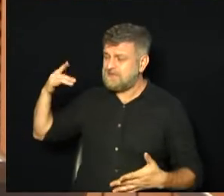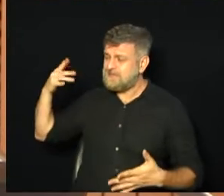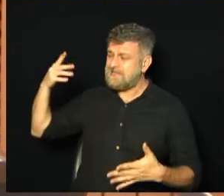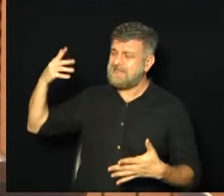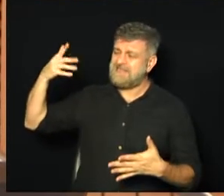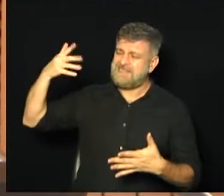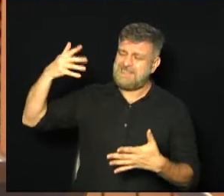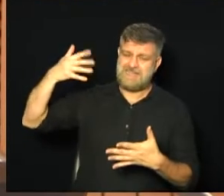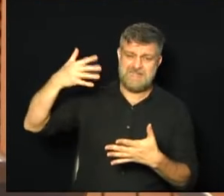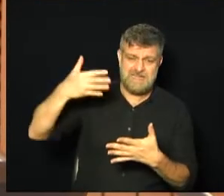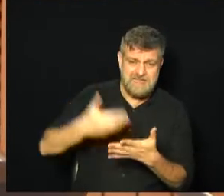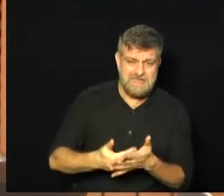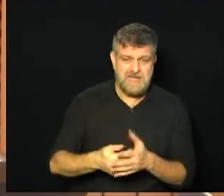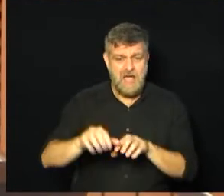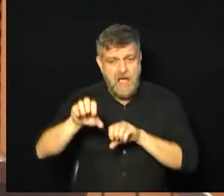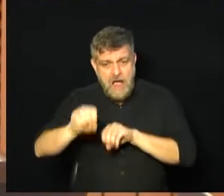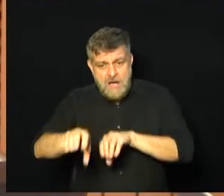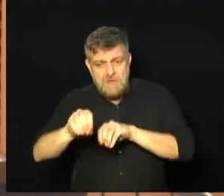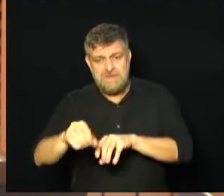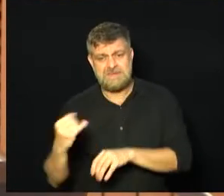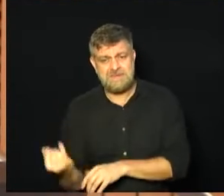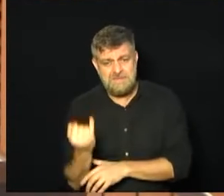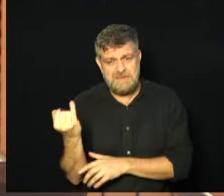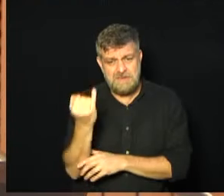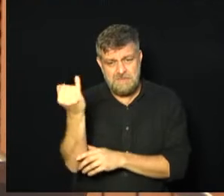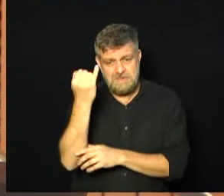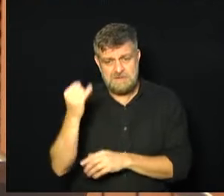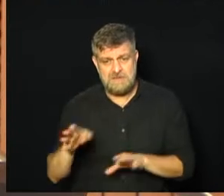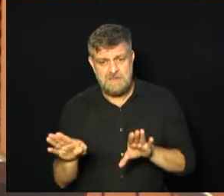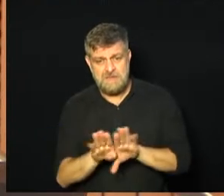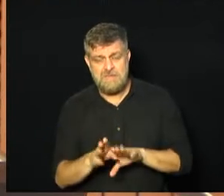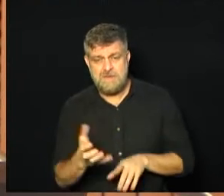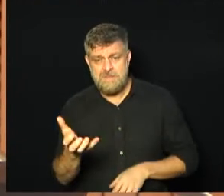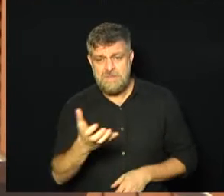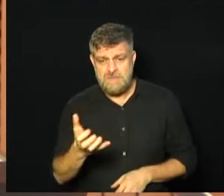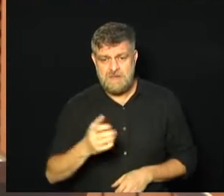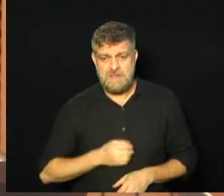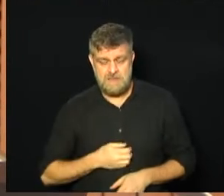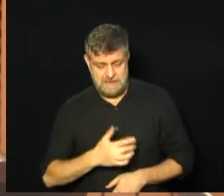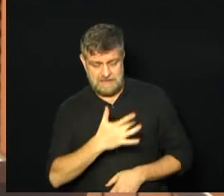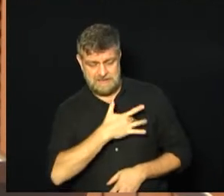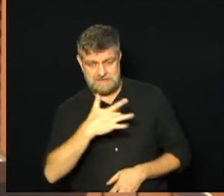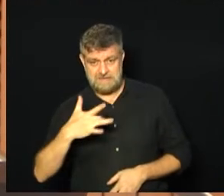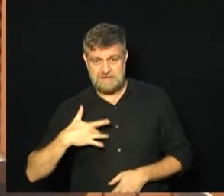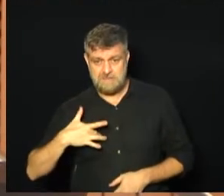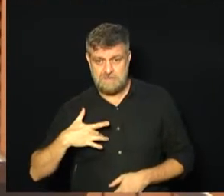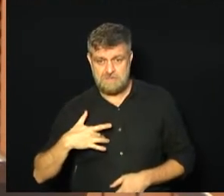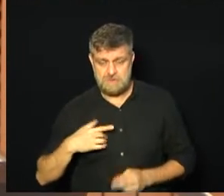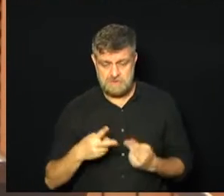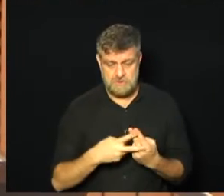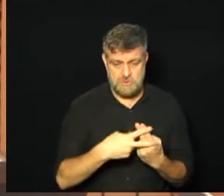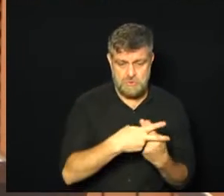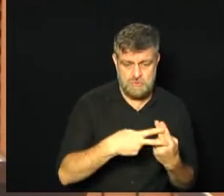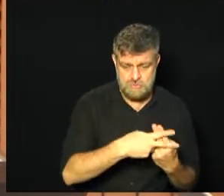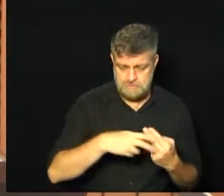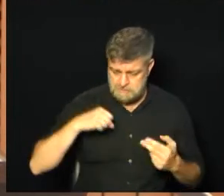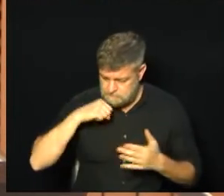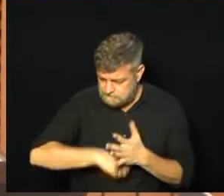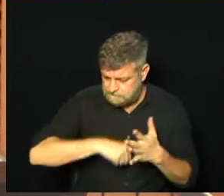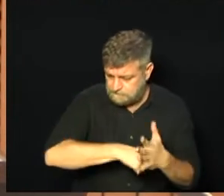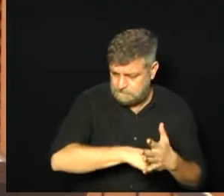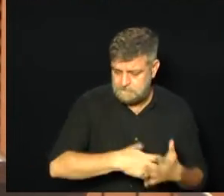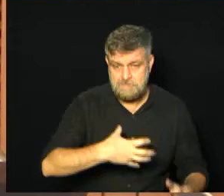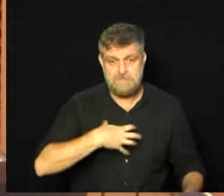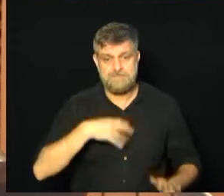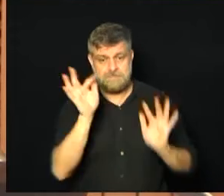né, da questão da educação, da importância disso, e tentar trazer um pouco da questão da saúde nessa defesa do SUS. Eu acho que eu me sinto muito